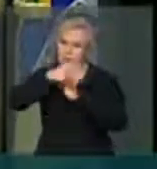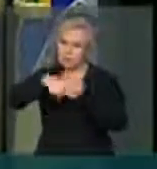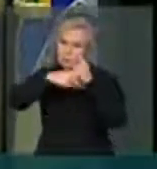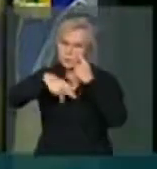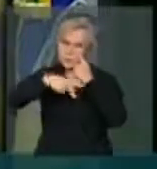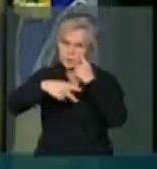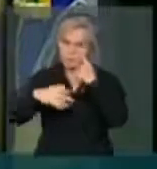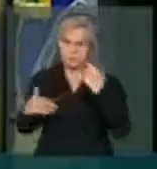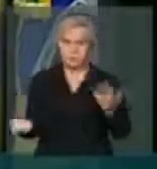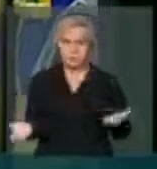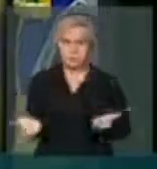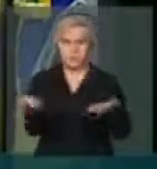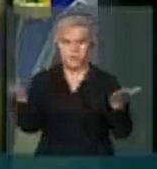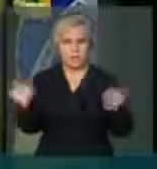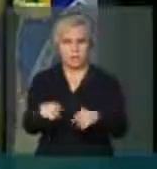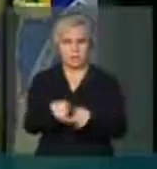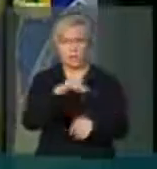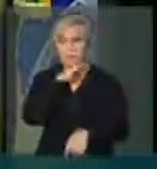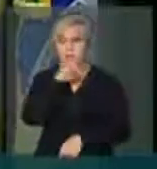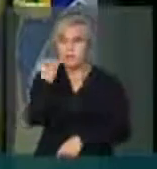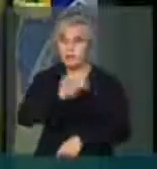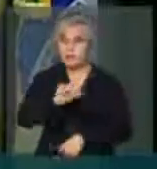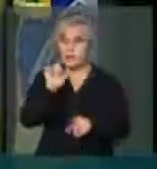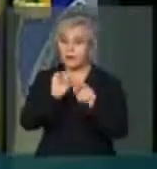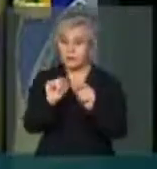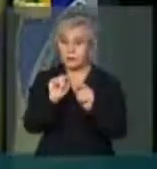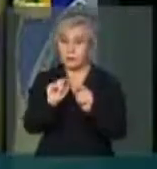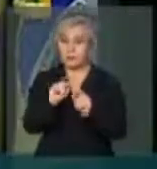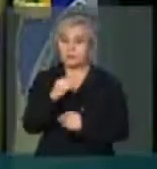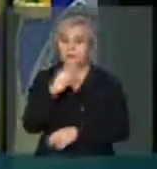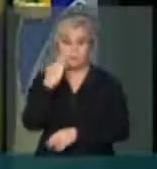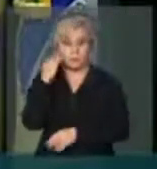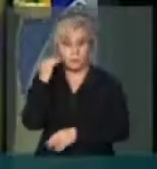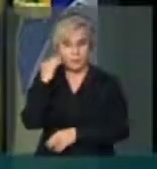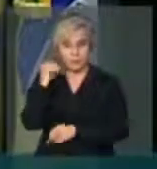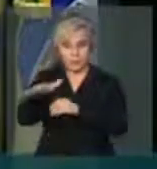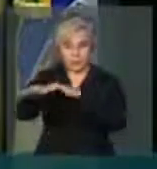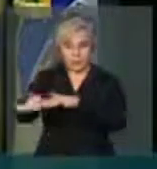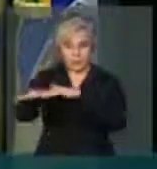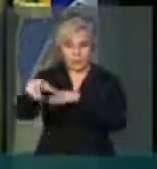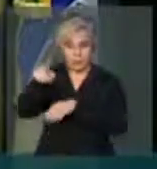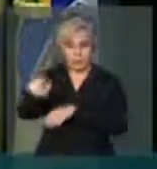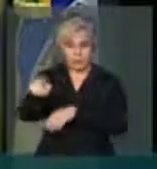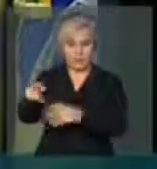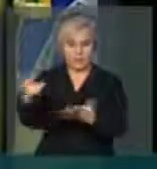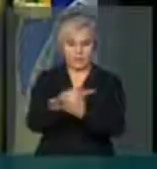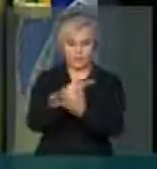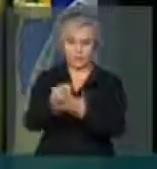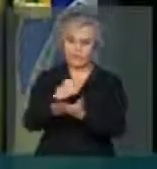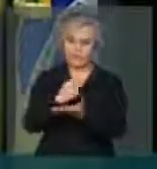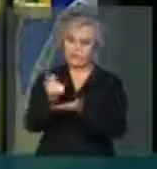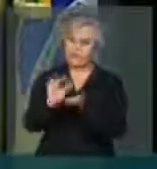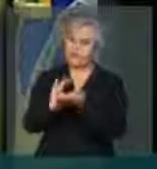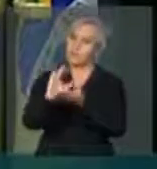ainda é saber que aquela marcha foi patrocinada com